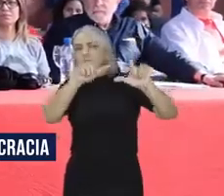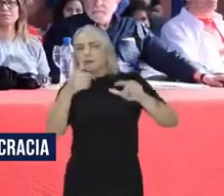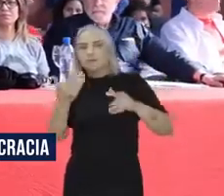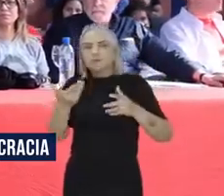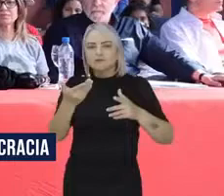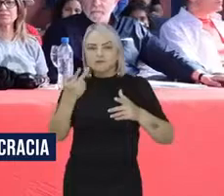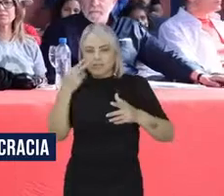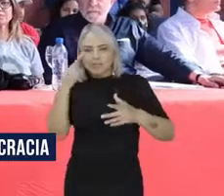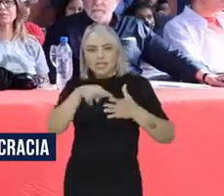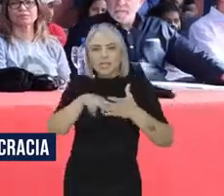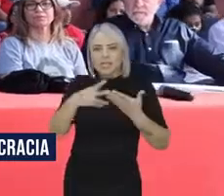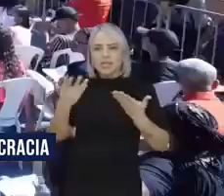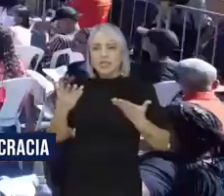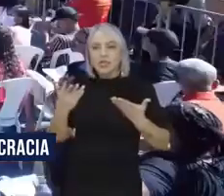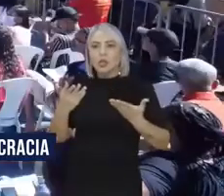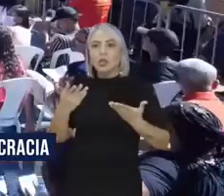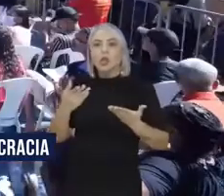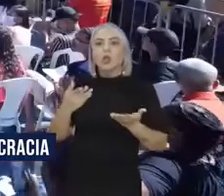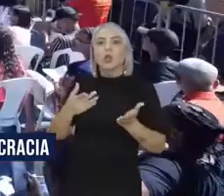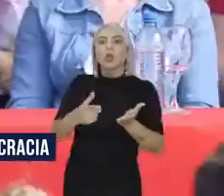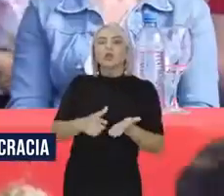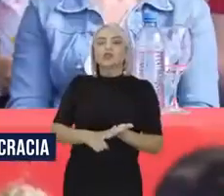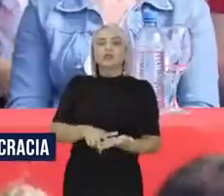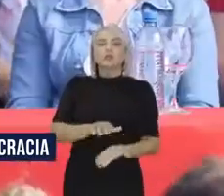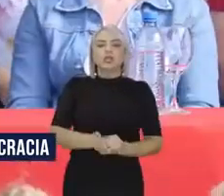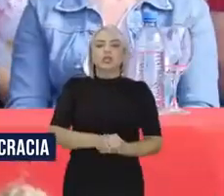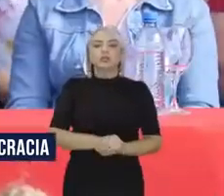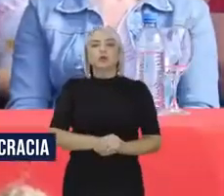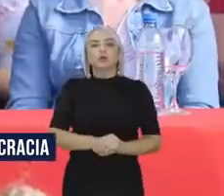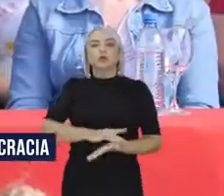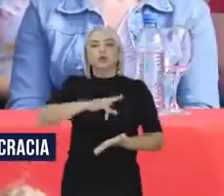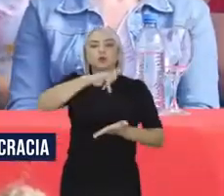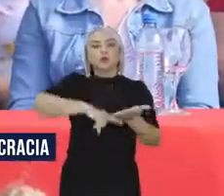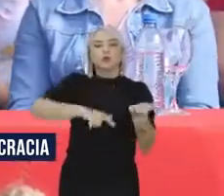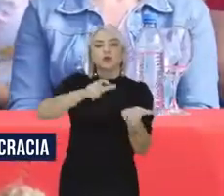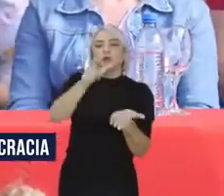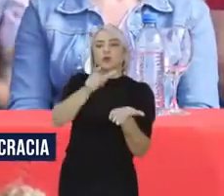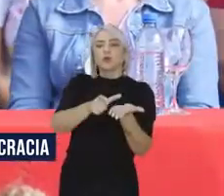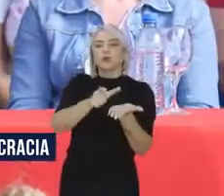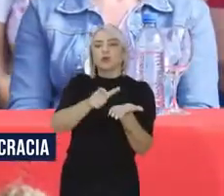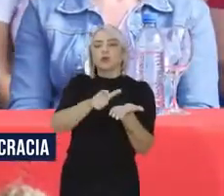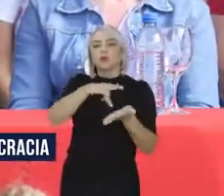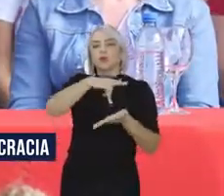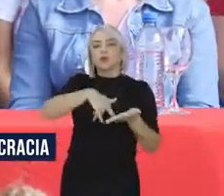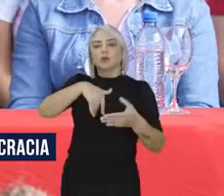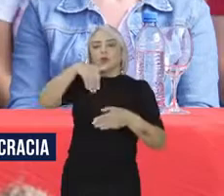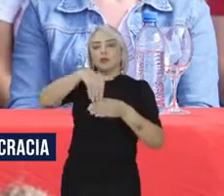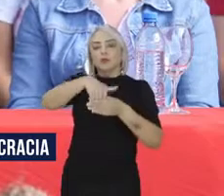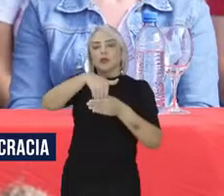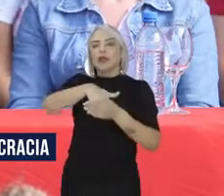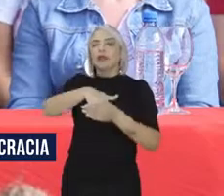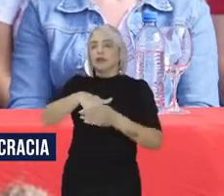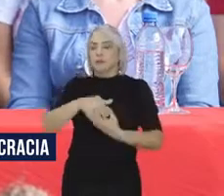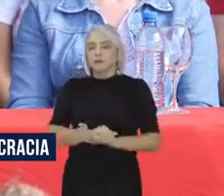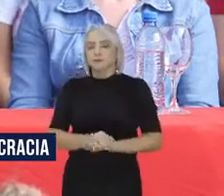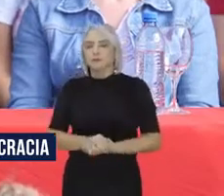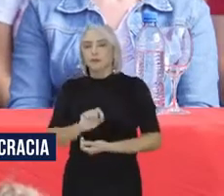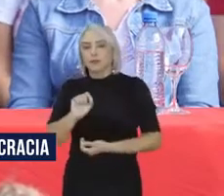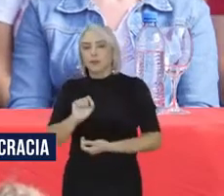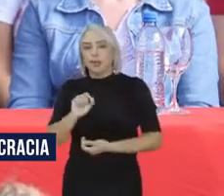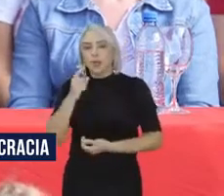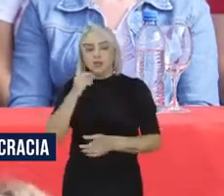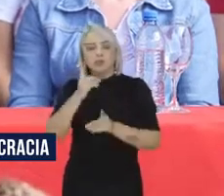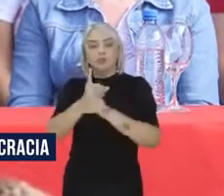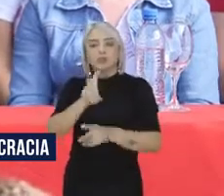título de eleitor. E aí eu queria deixar um convite... a gente fez uma pesquisa, a gente descobriu que 55% do pessoal aqui